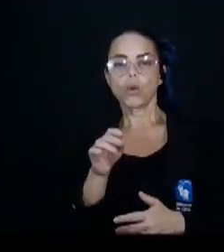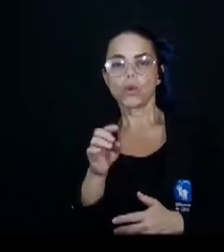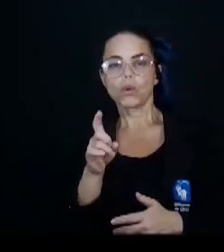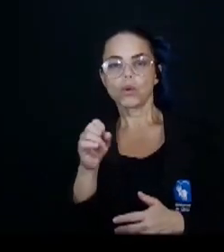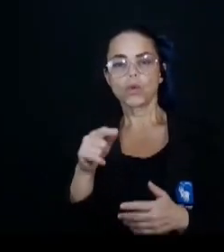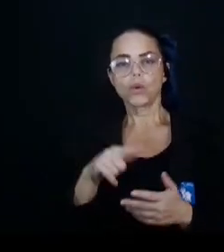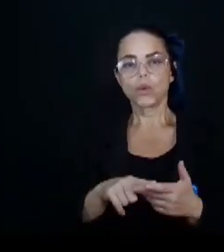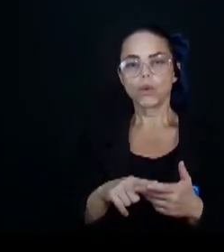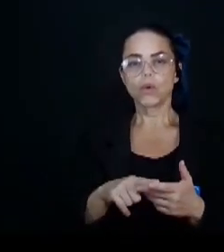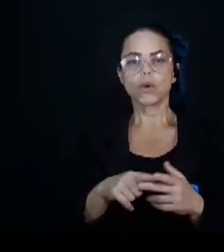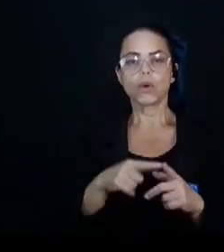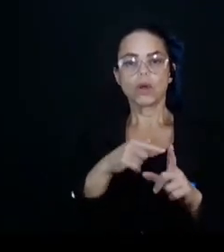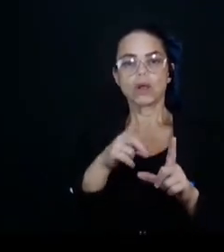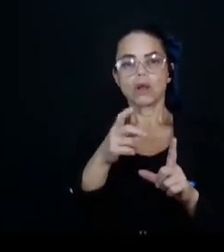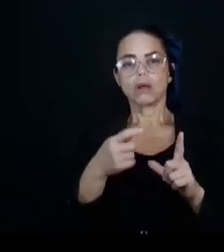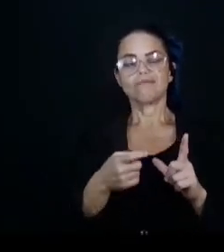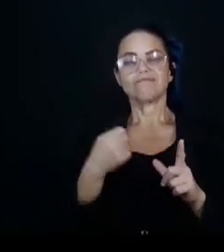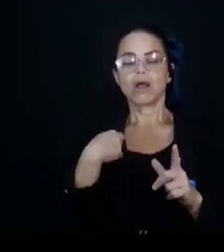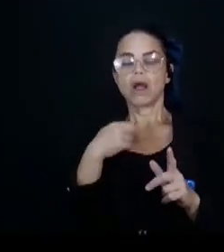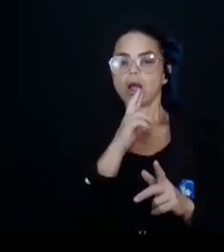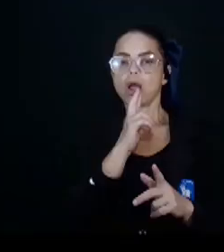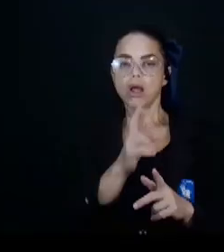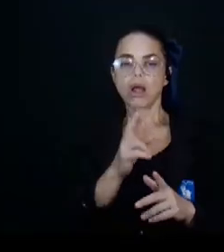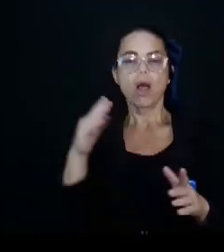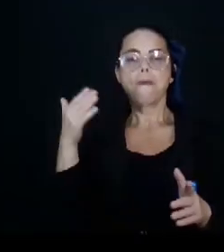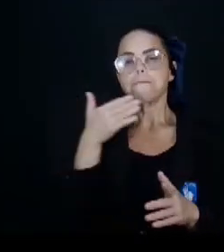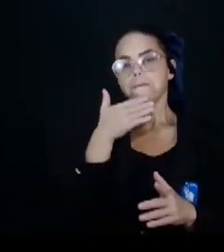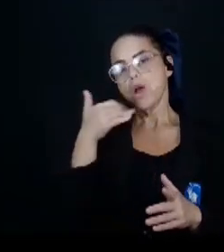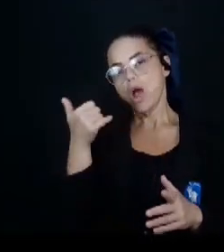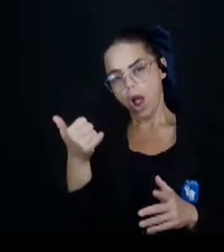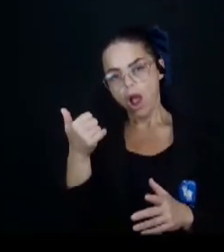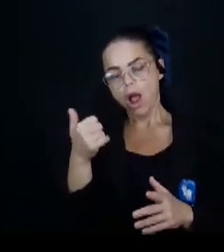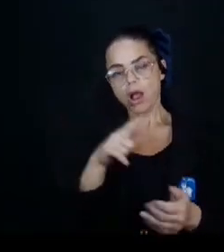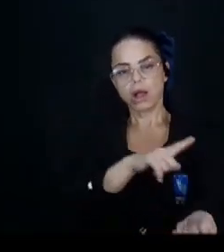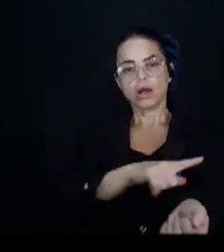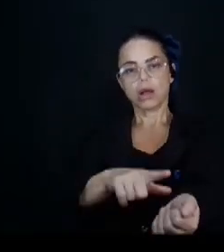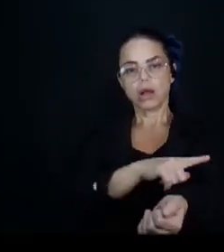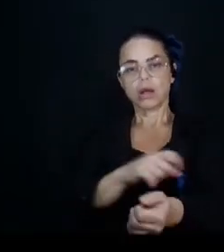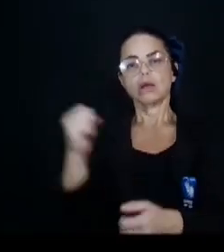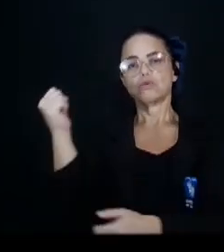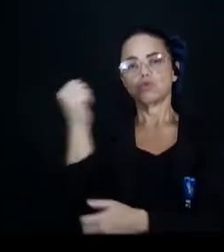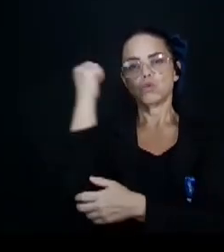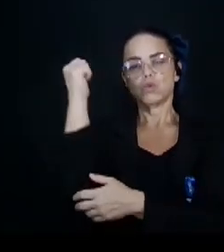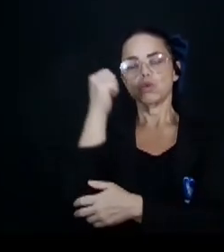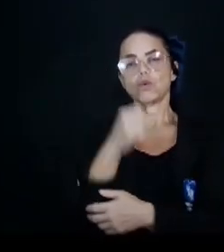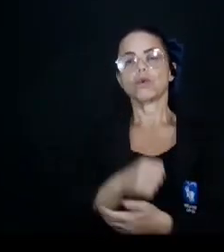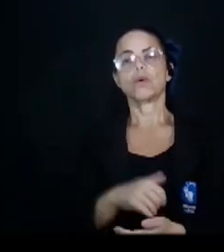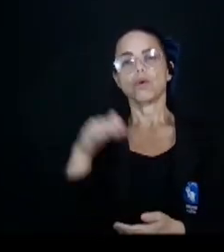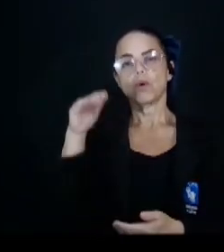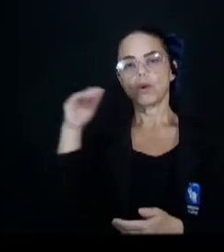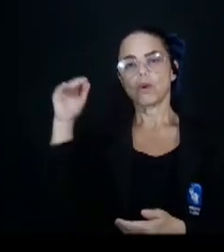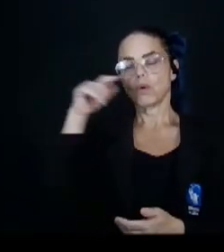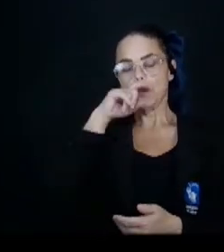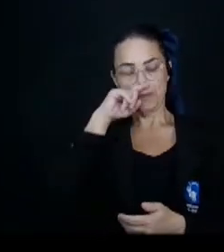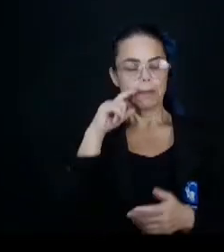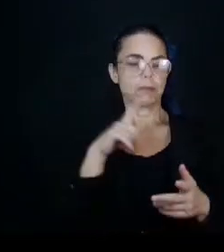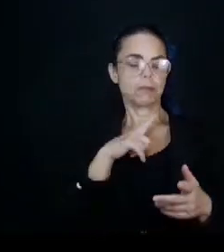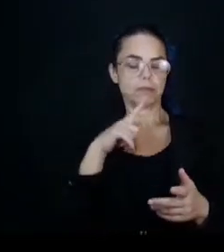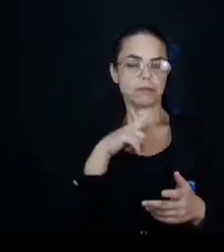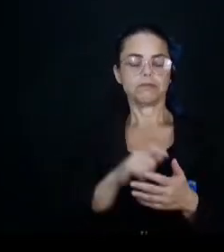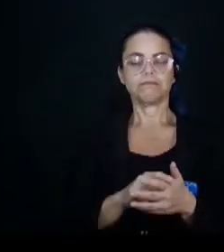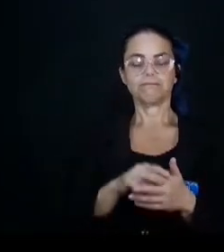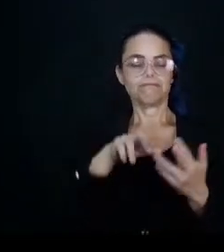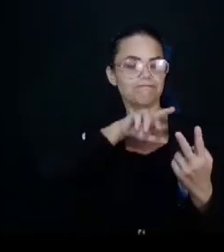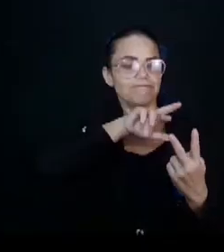resposta um pouco melhor em relação às leucemias agudas nos adultos, tá bom? Então, a gente tem essa diferença, né,